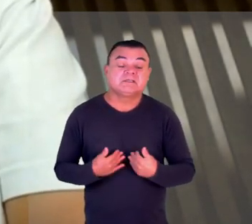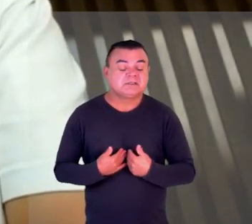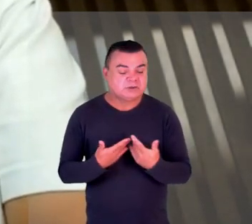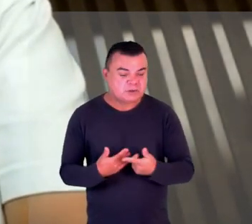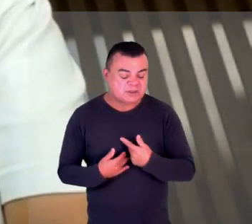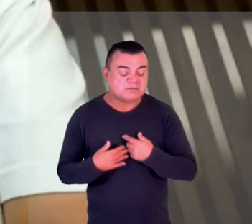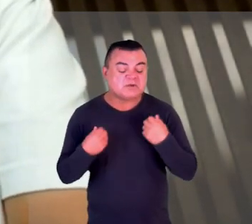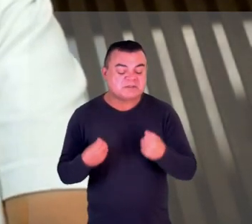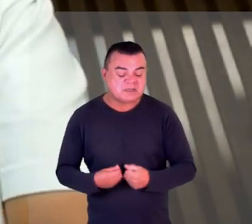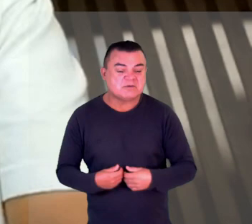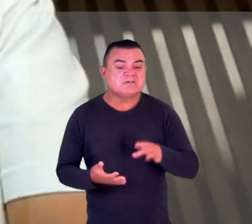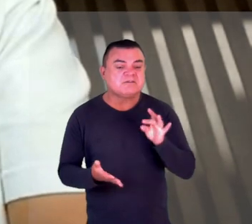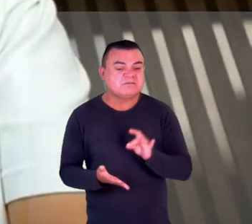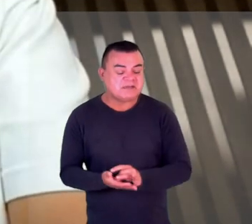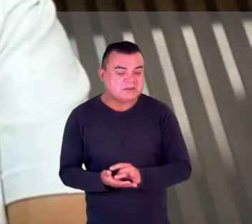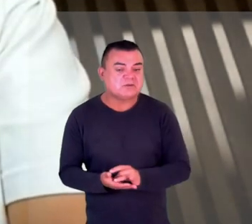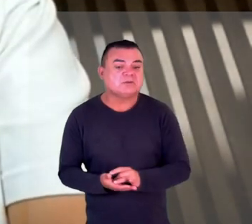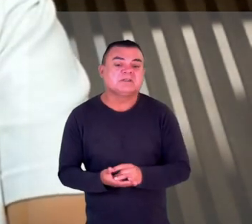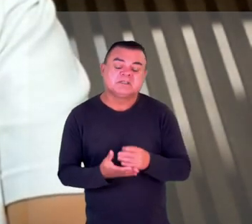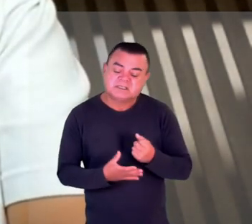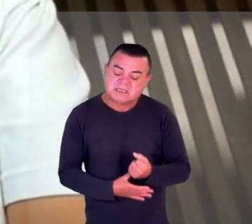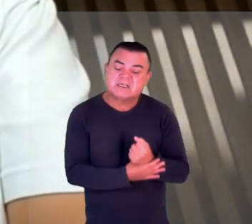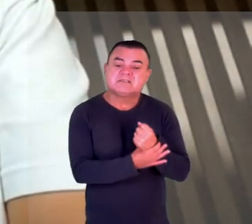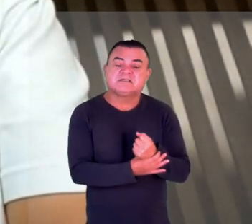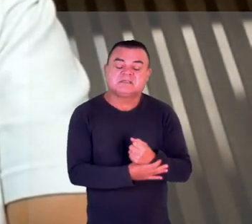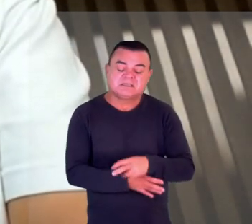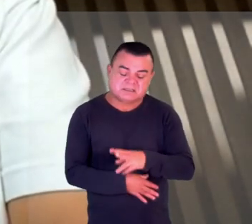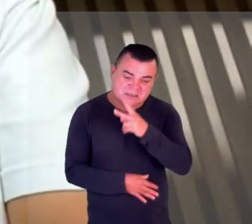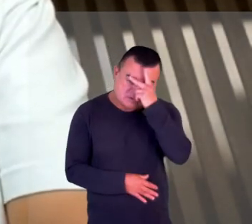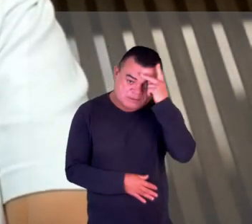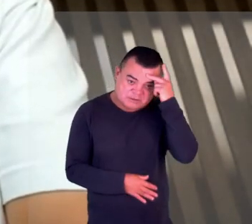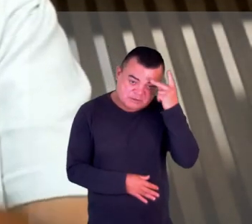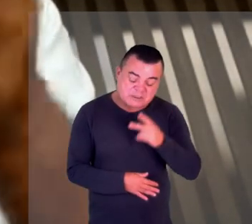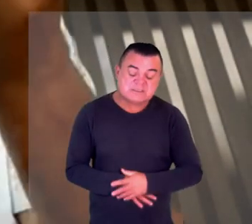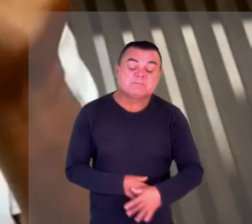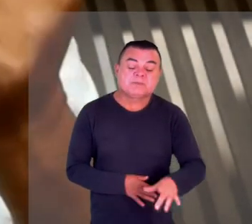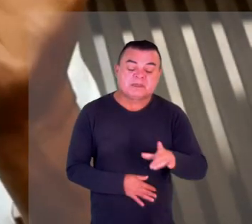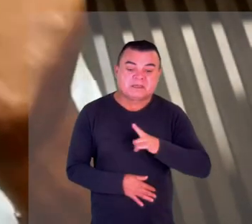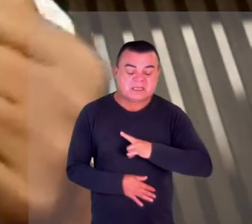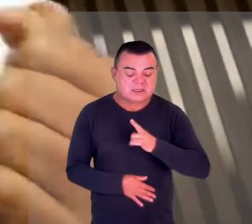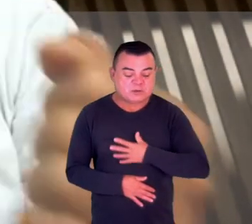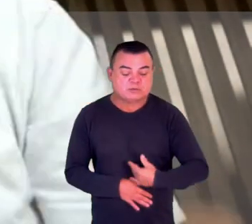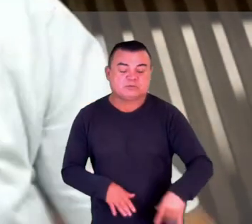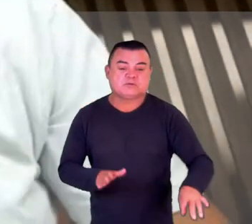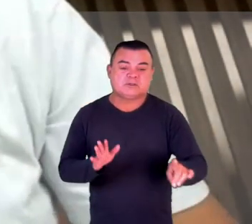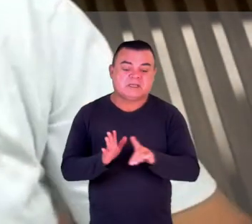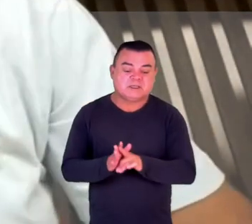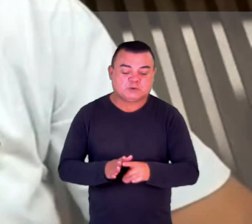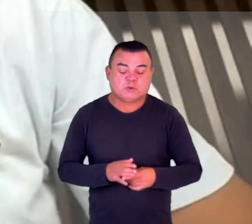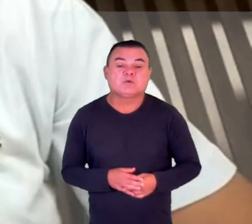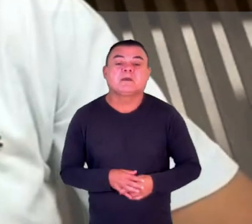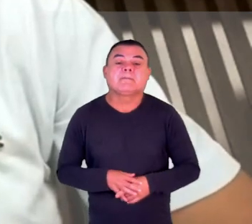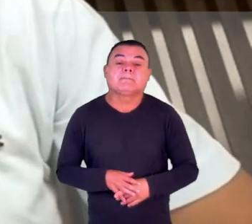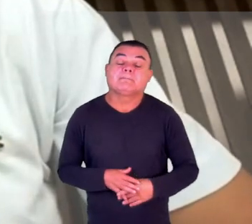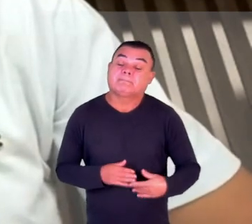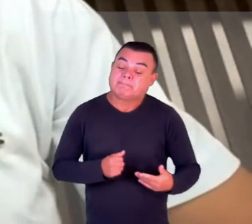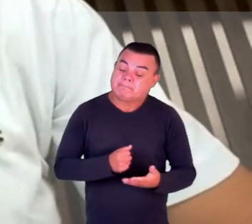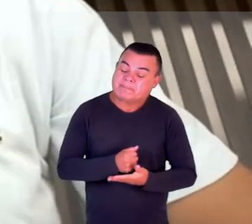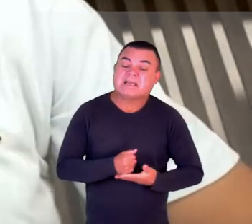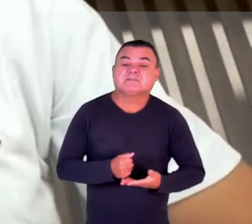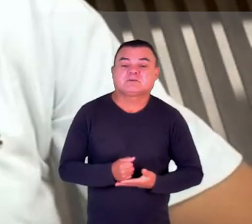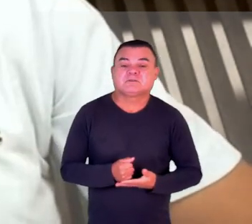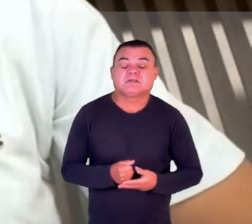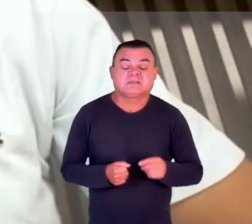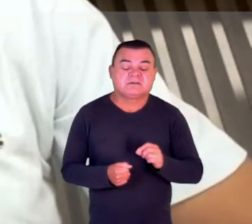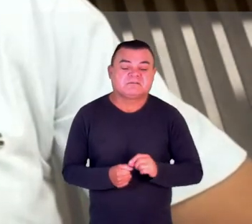possamos de fato eh garantir que essas pessoas eh eh TM esse direito mínimo e básico né de fazer aí As suas